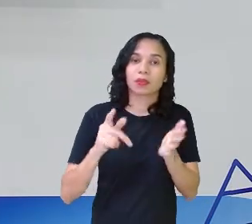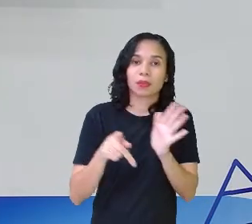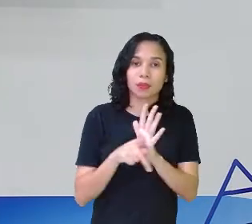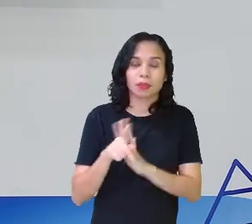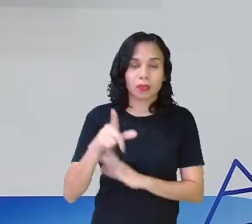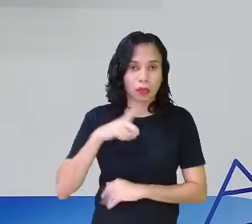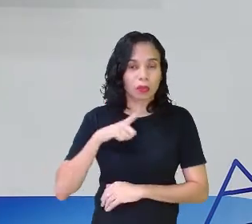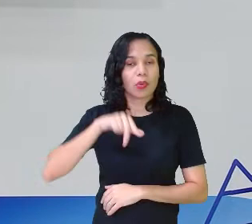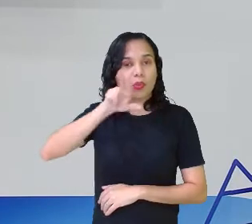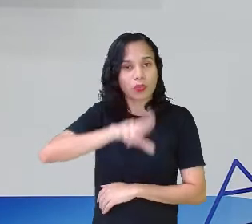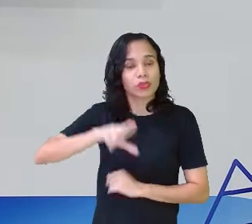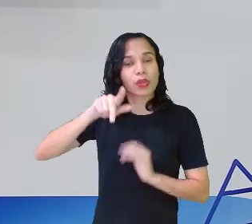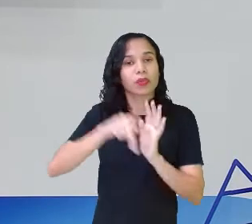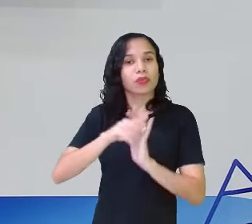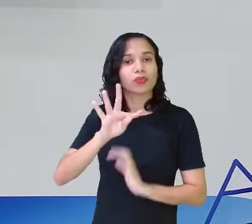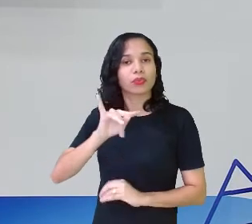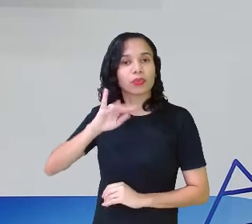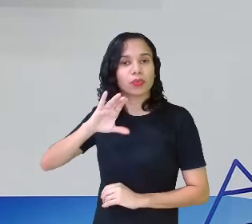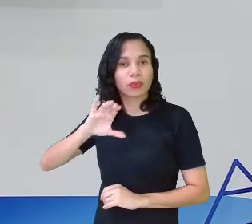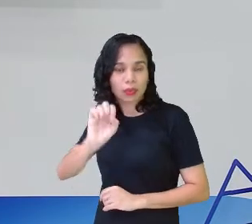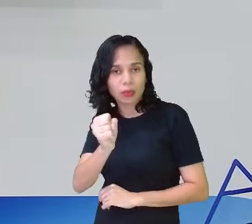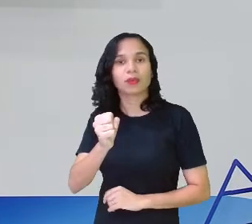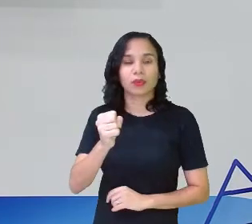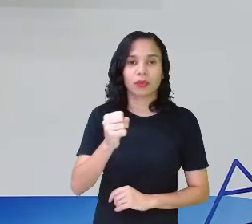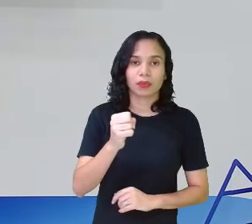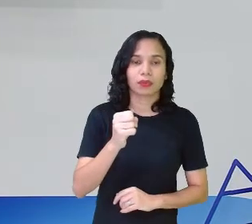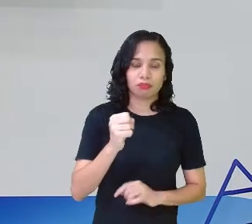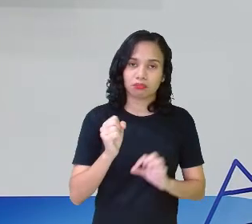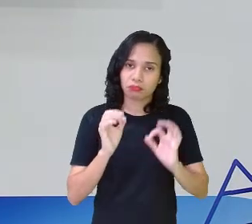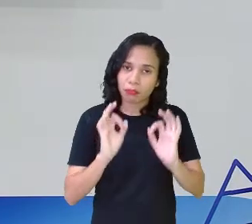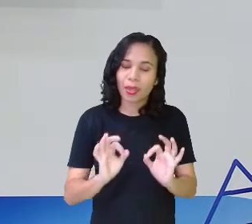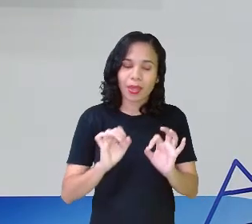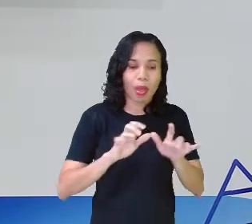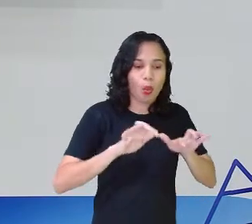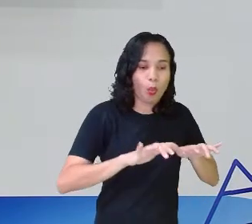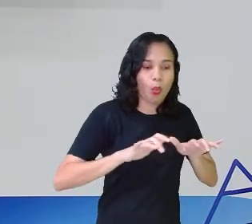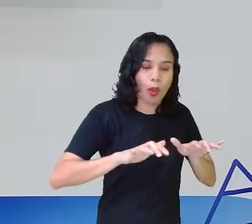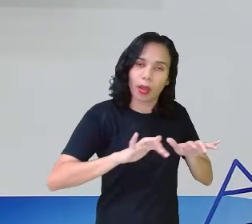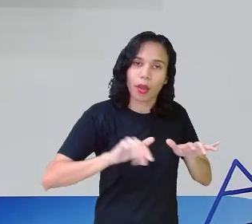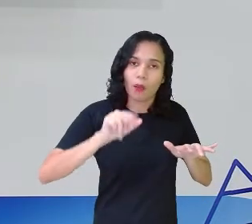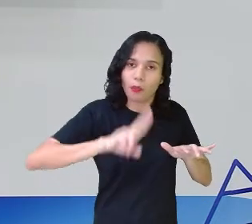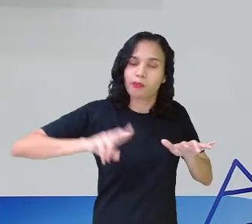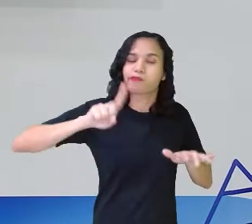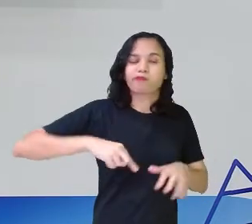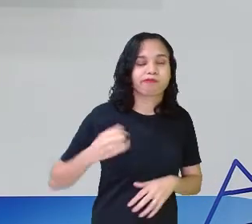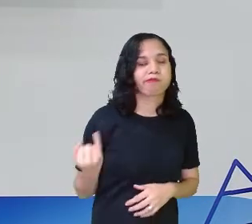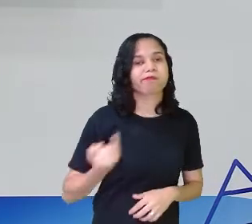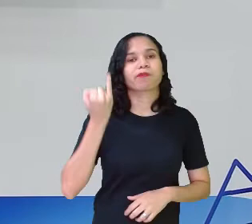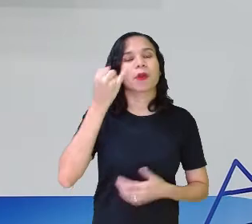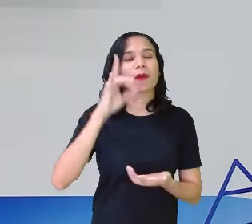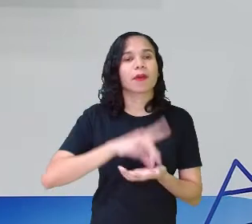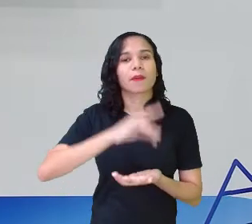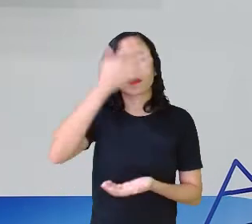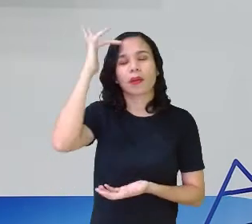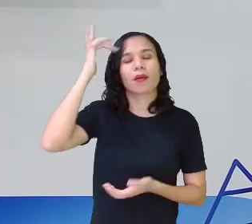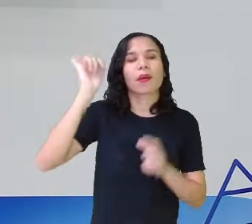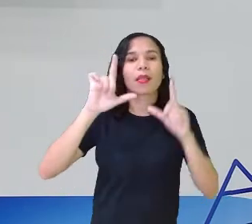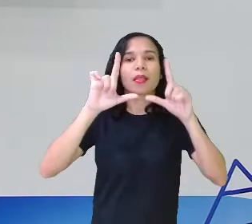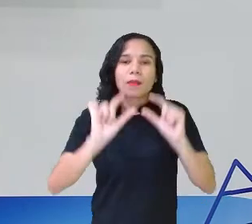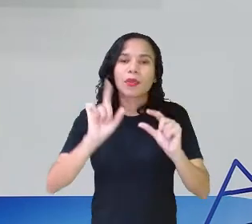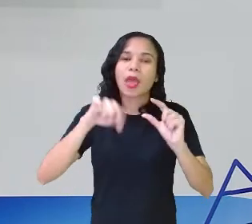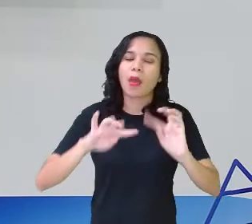alfabetizam a partir da utilização do teclado TICS. Então, é um utensílio importante que minimiza, né,